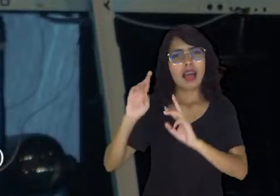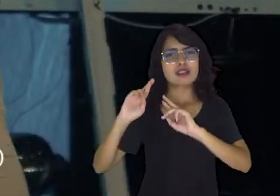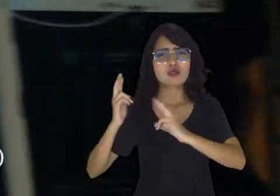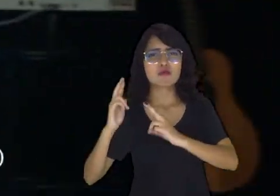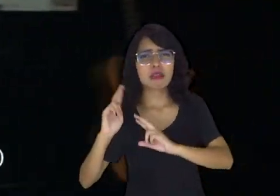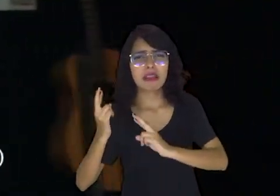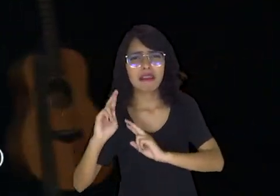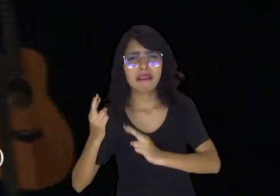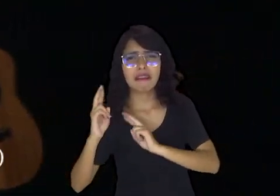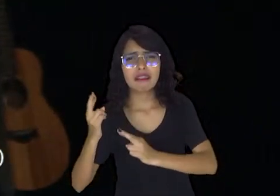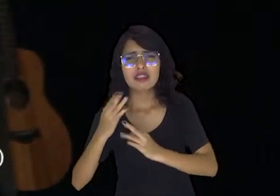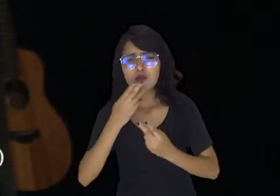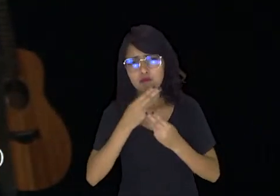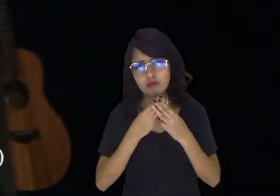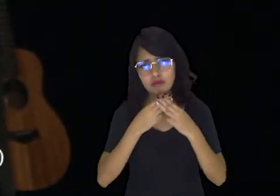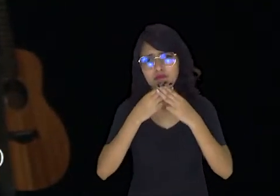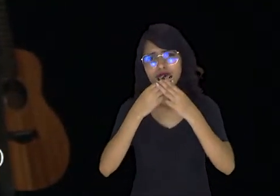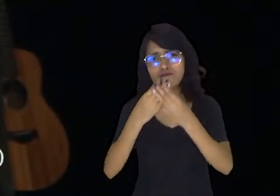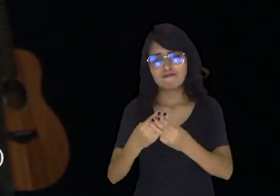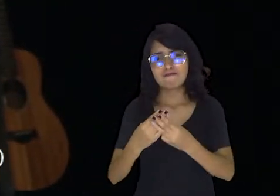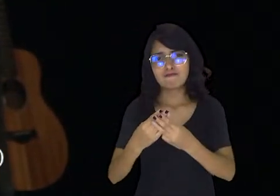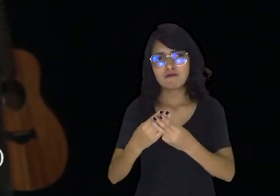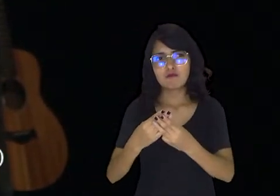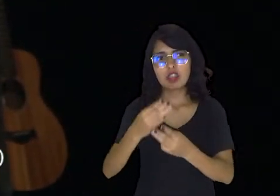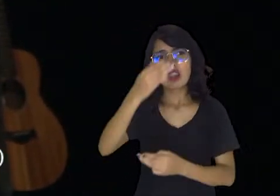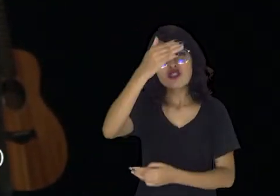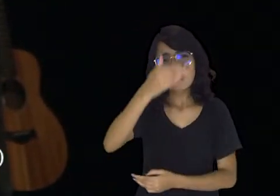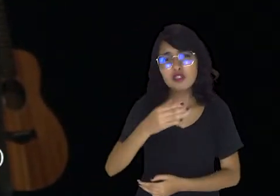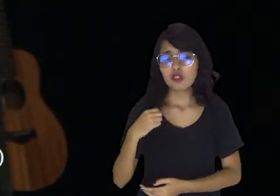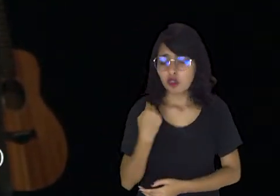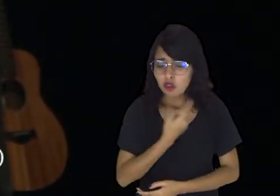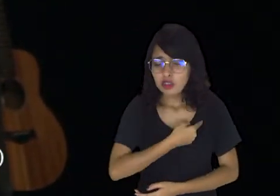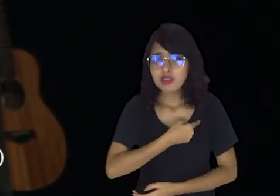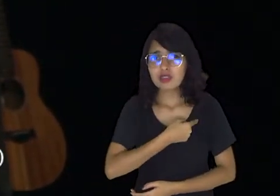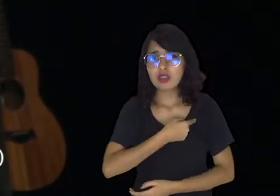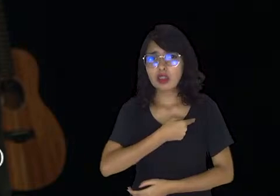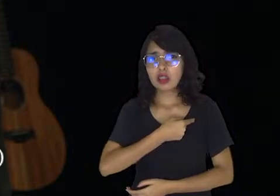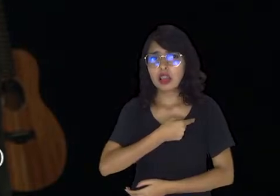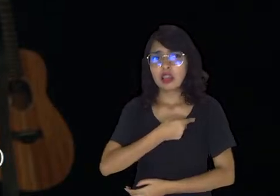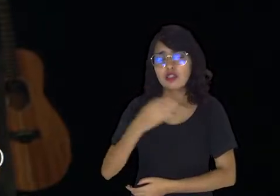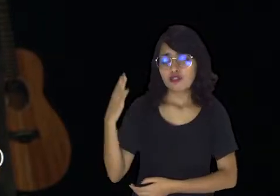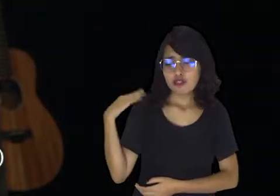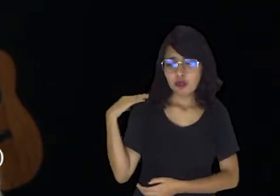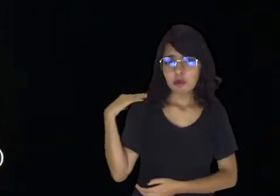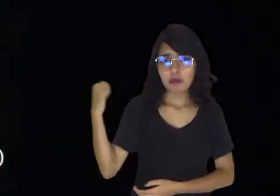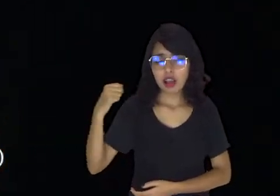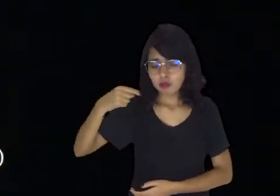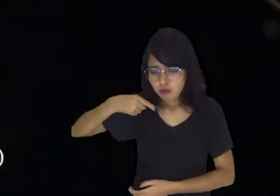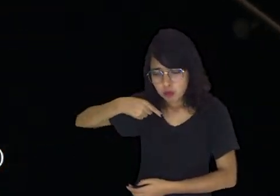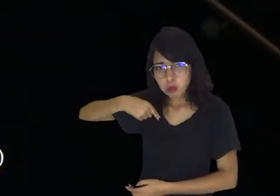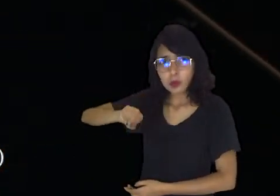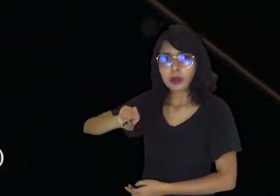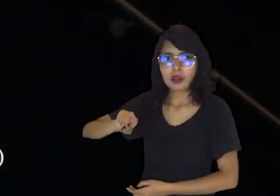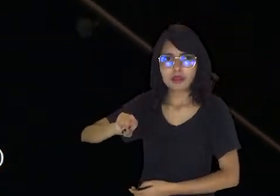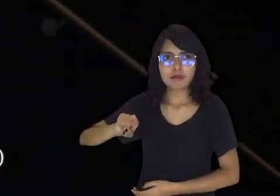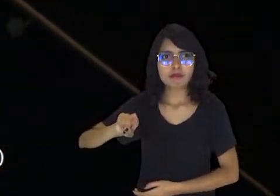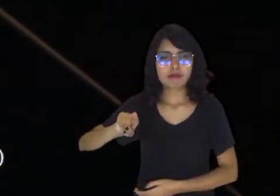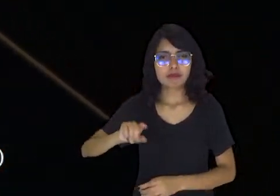diante que fomos chamados para avançar, diante do testemunho que deu certo, a vida que deu certo, a dos heróis da